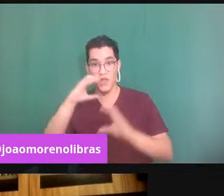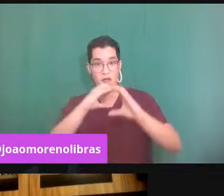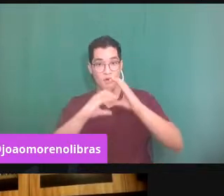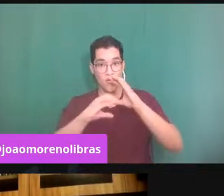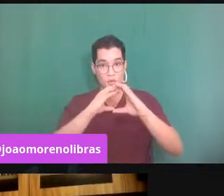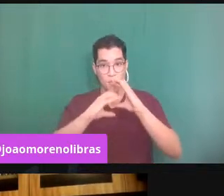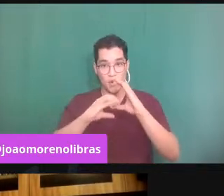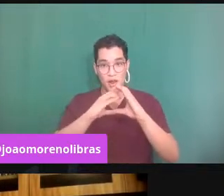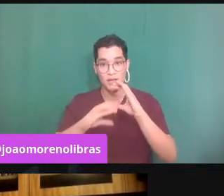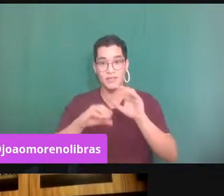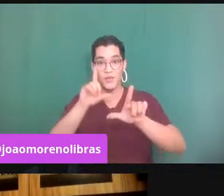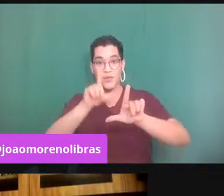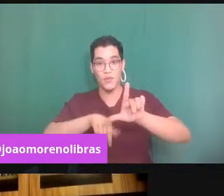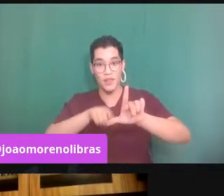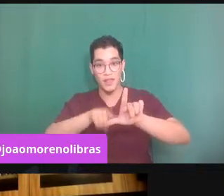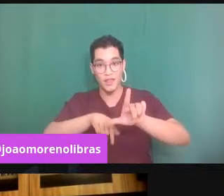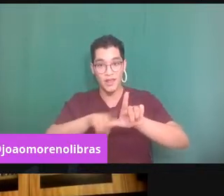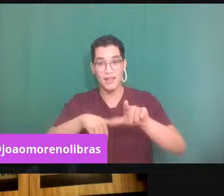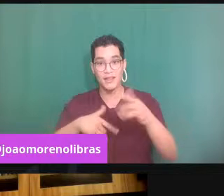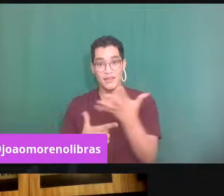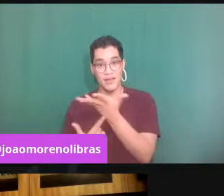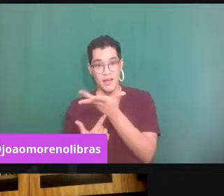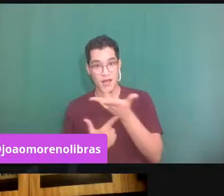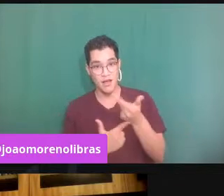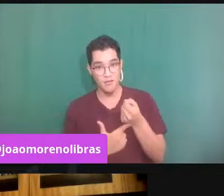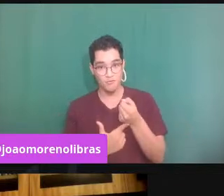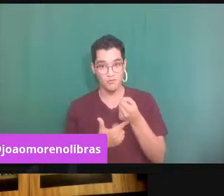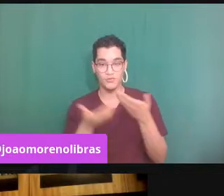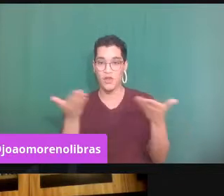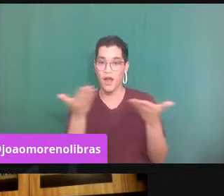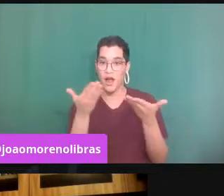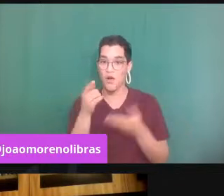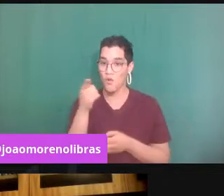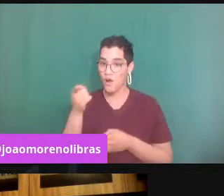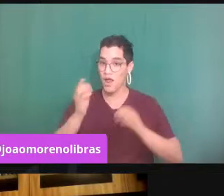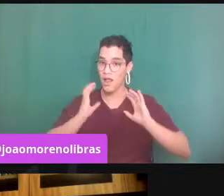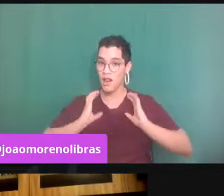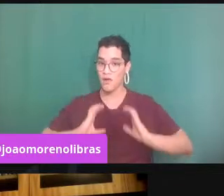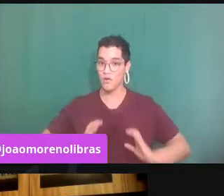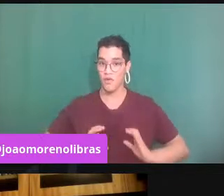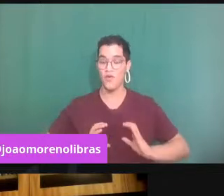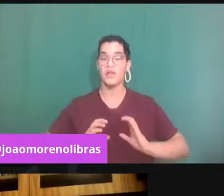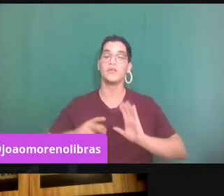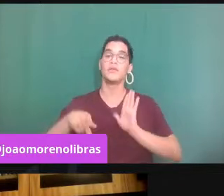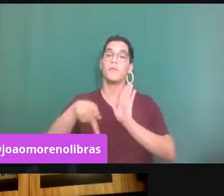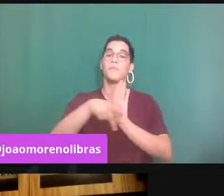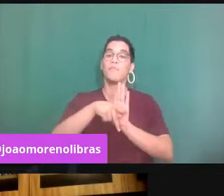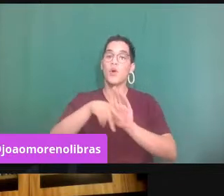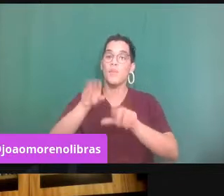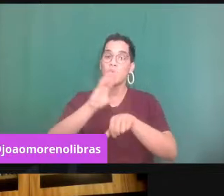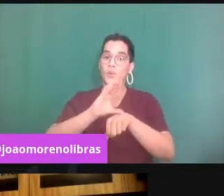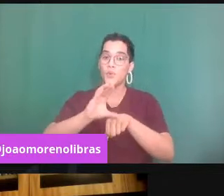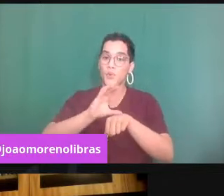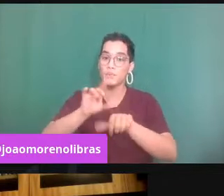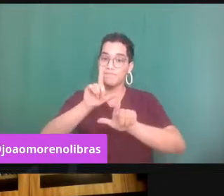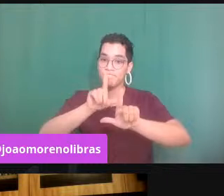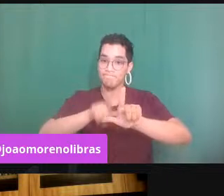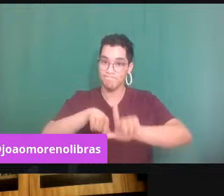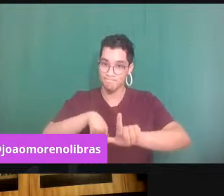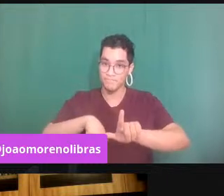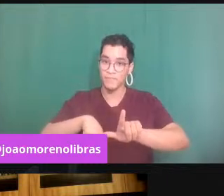artes. Atualmente, ela exerce o cargo de coordenadora do curso de letras, língua portuguesa e língua